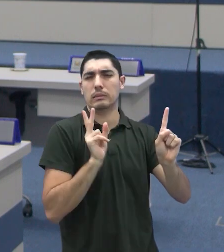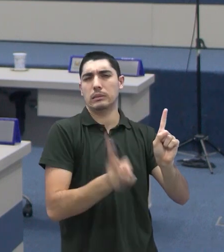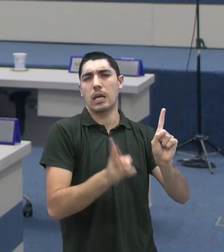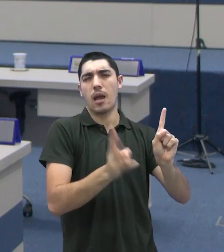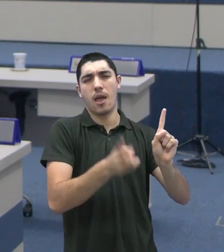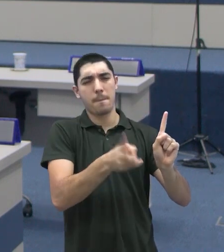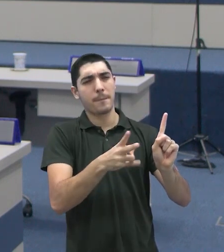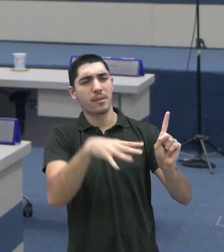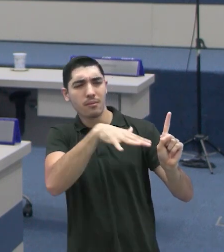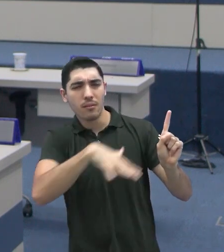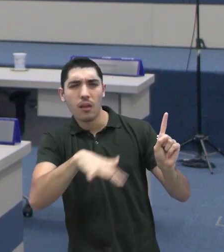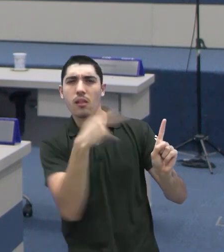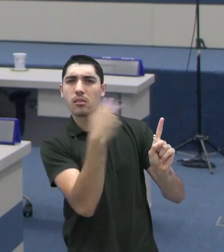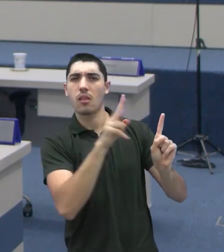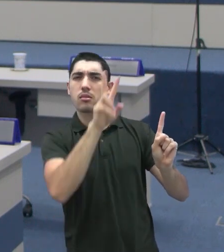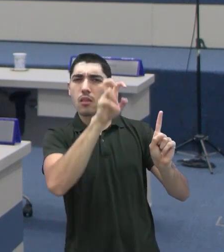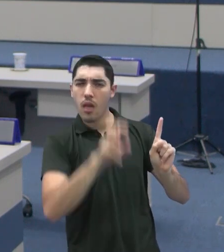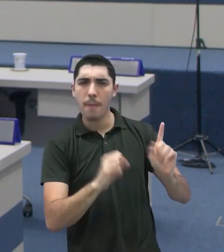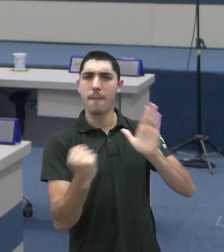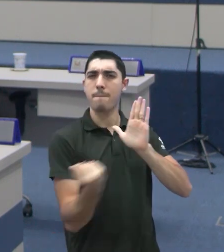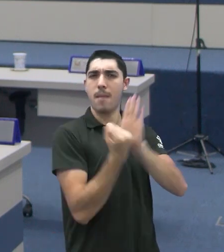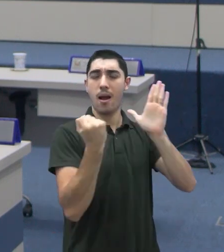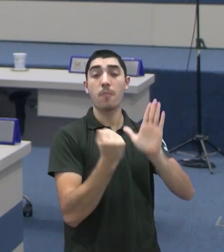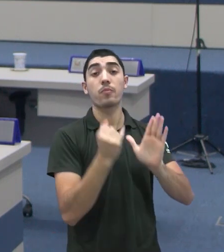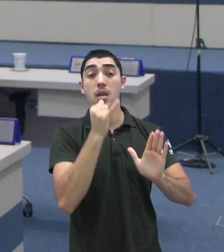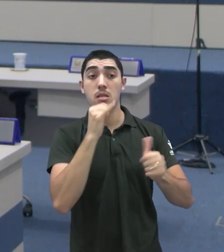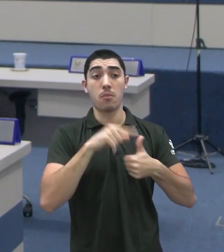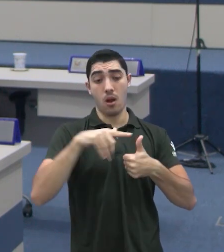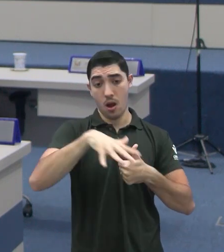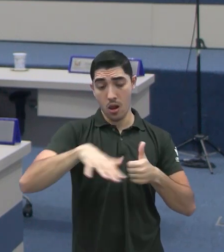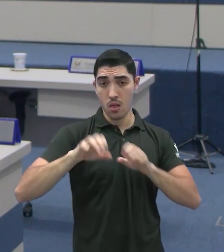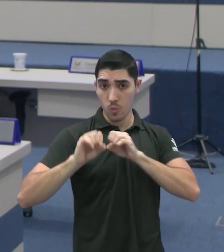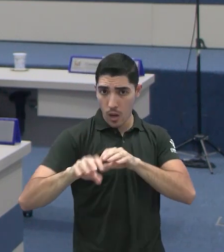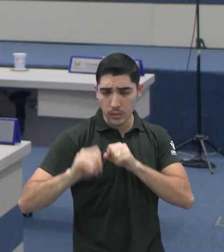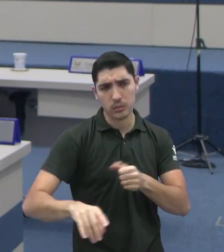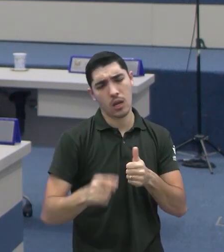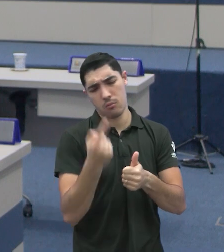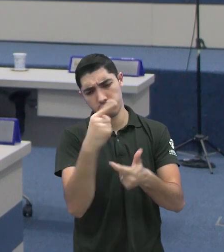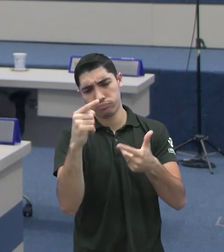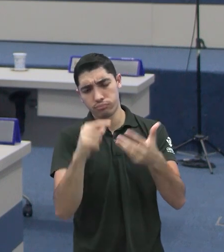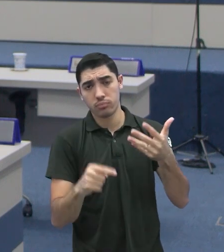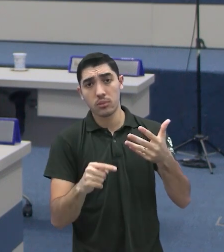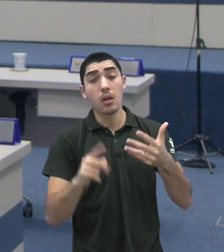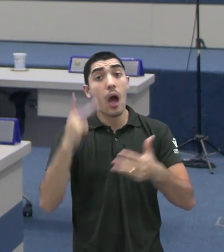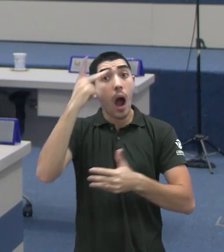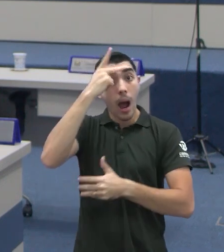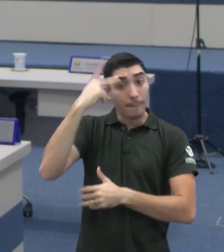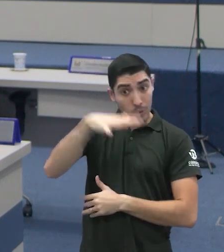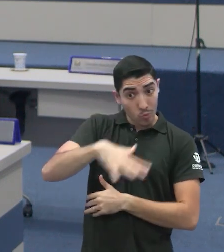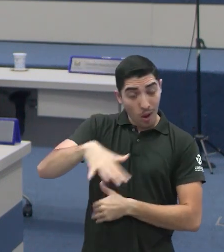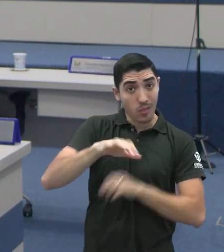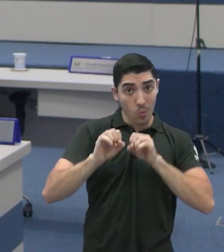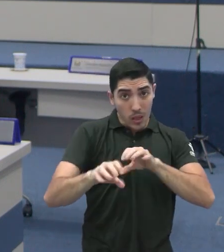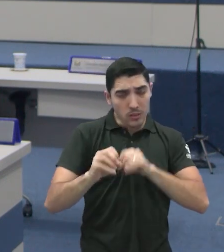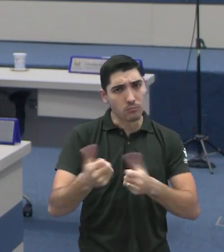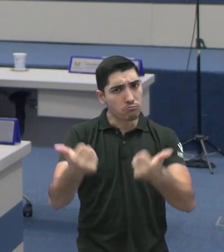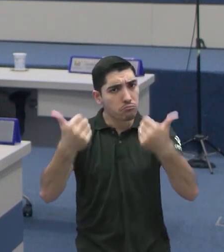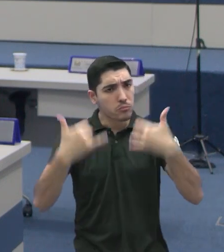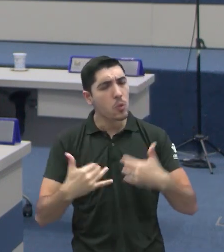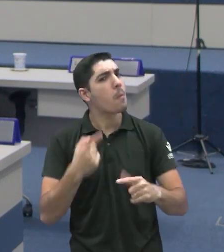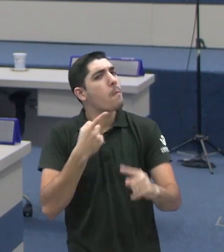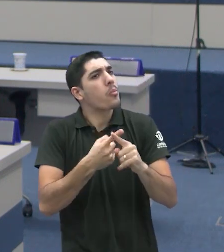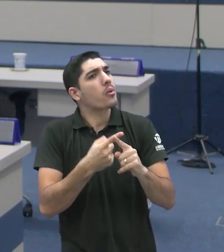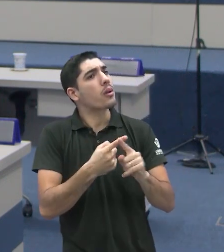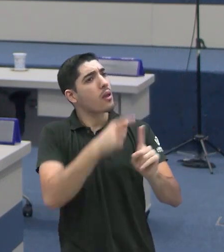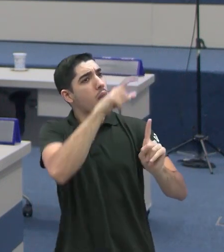aqui na nossa cidade, tanto da educação quanto também de Cassiano Ricardo, e falaram, por que não se ter